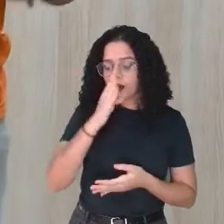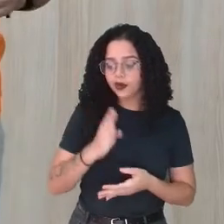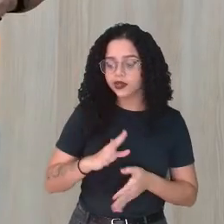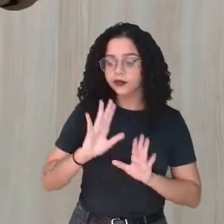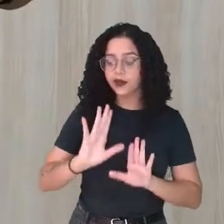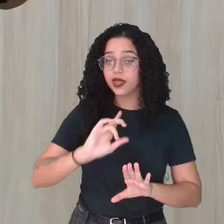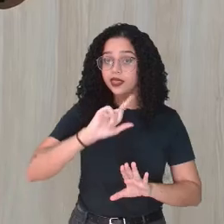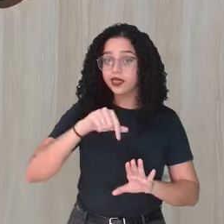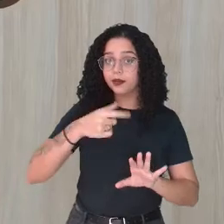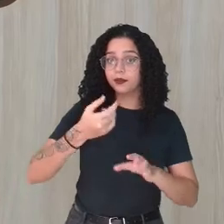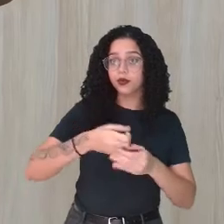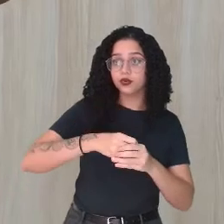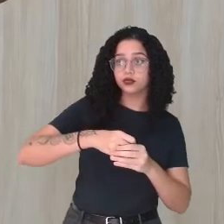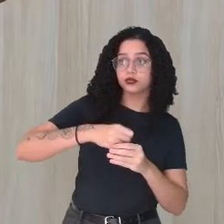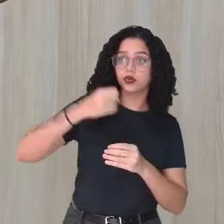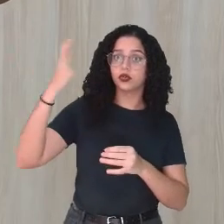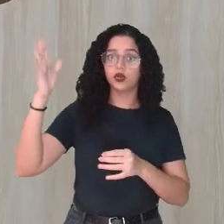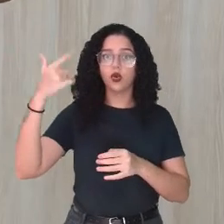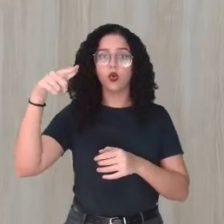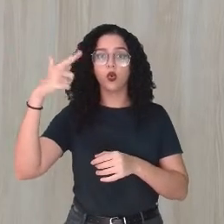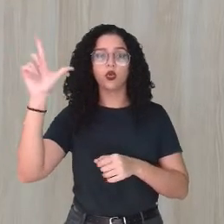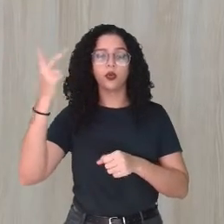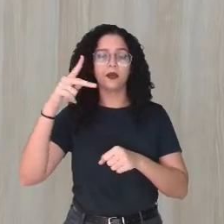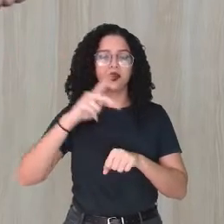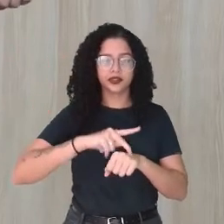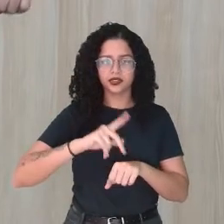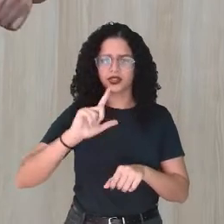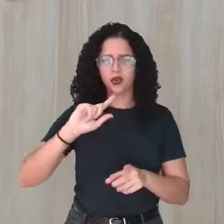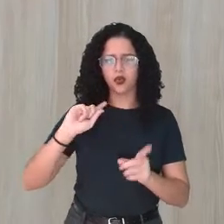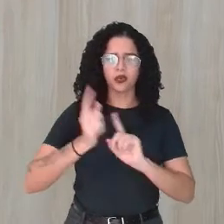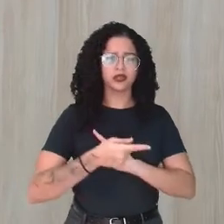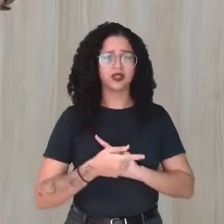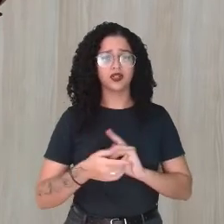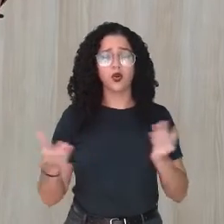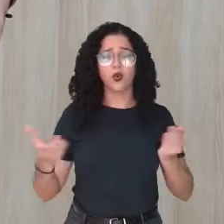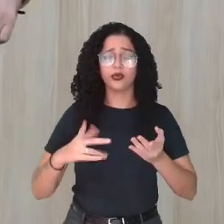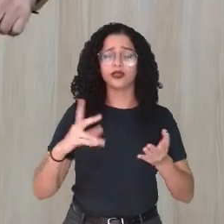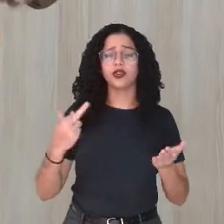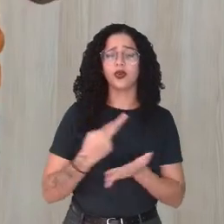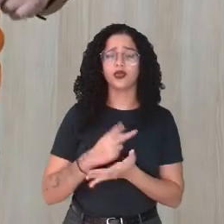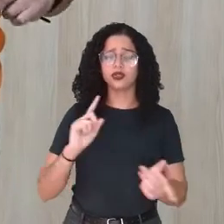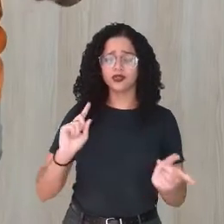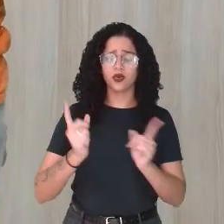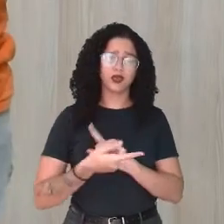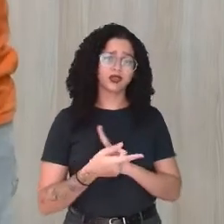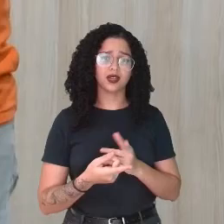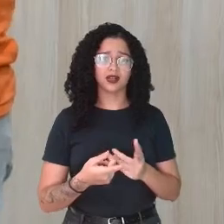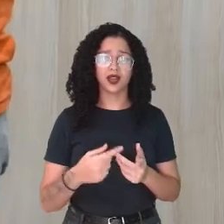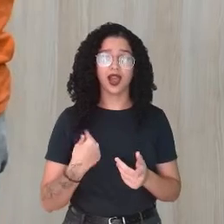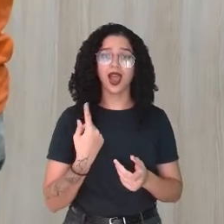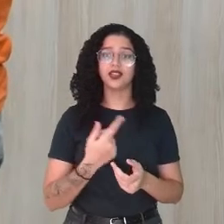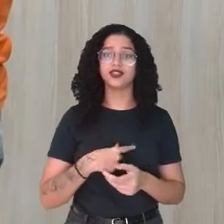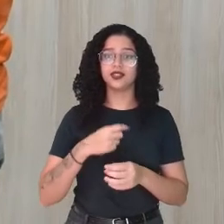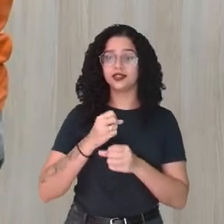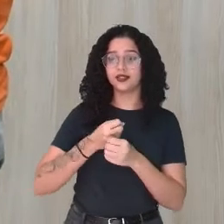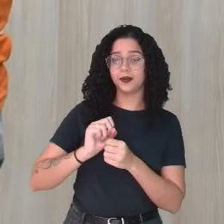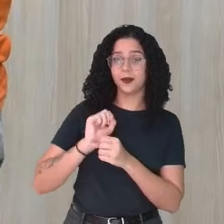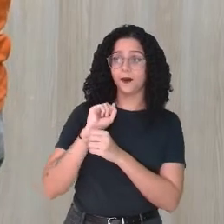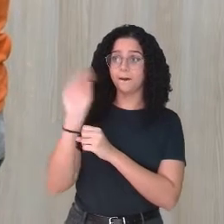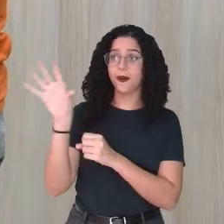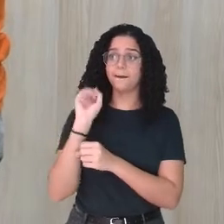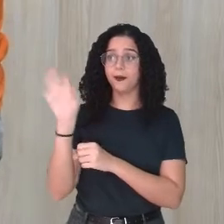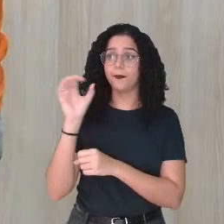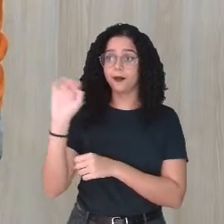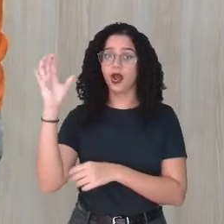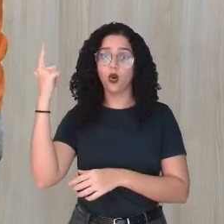o excedente, tá? E não o contrário. O que está acontecendo hoje no país é o contrário. Estamos exportando e o que